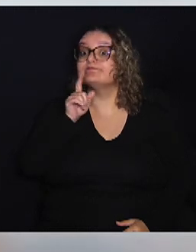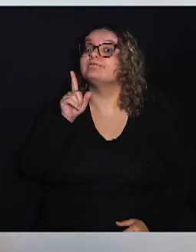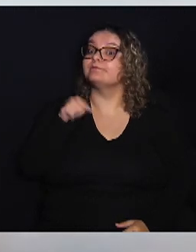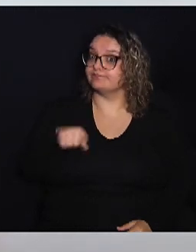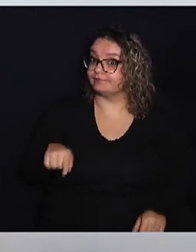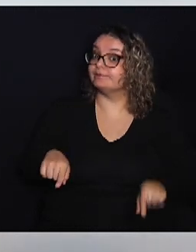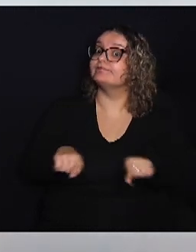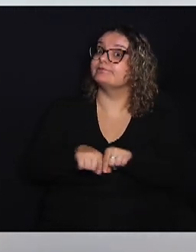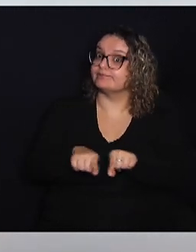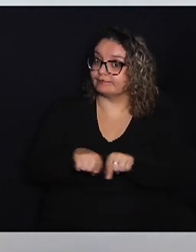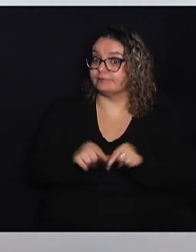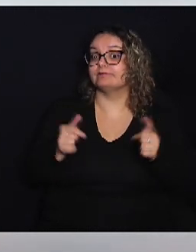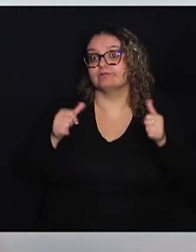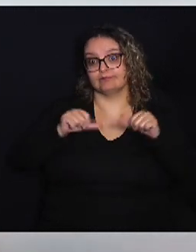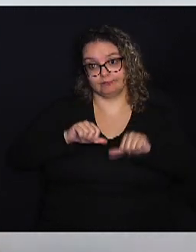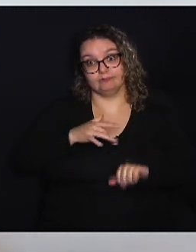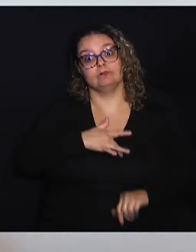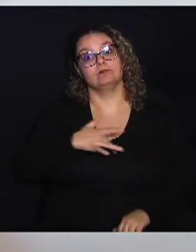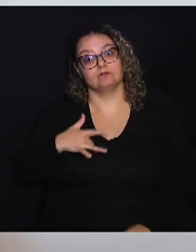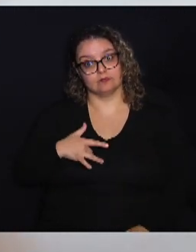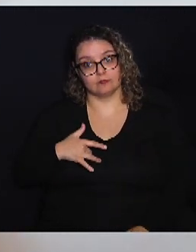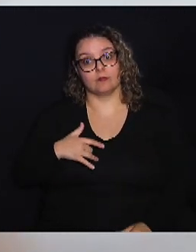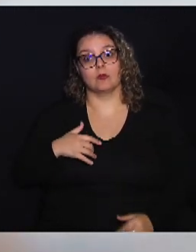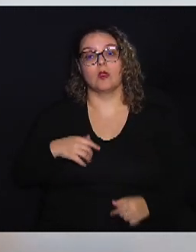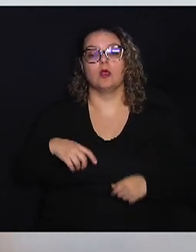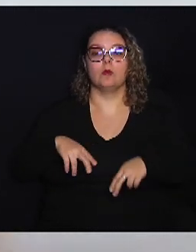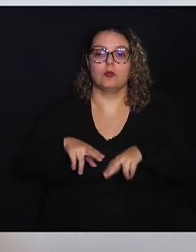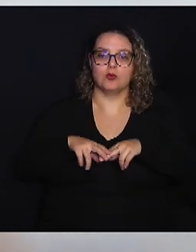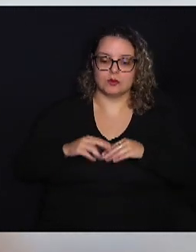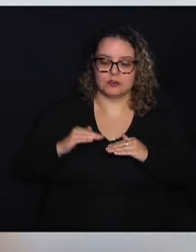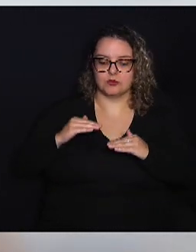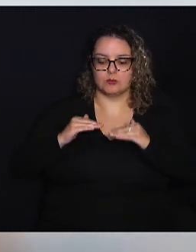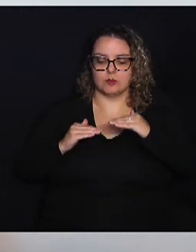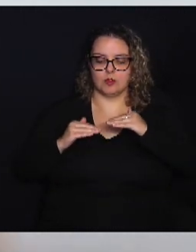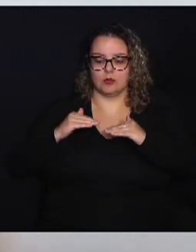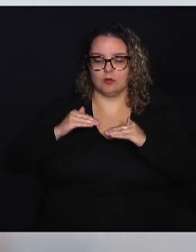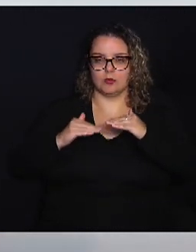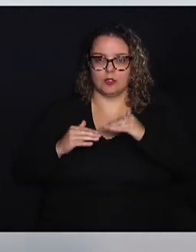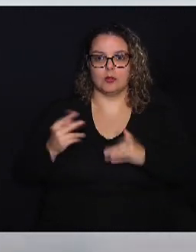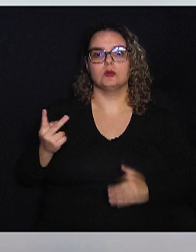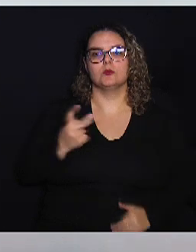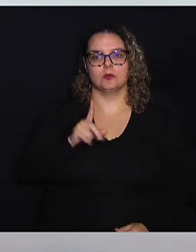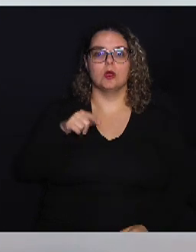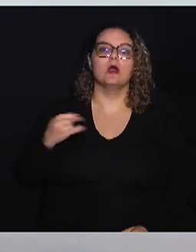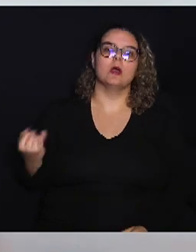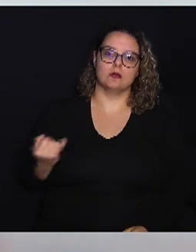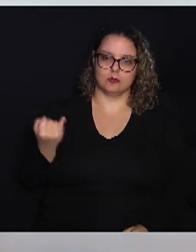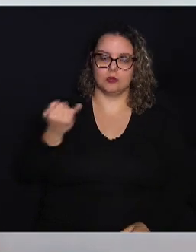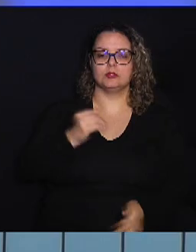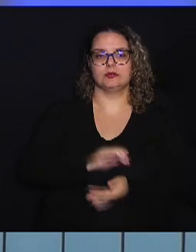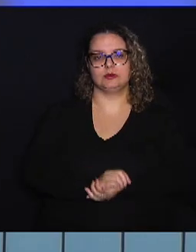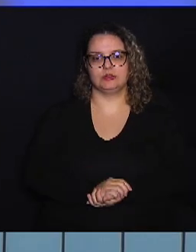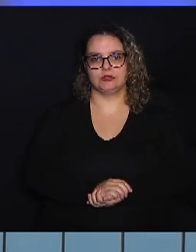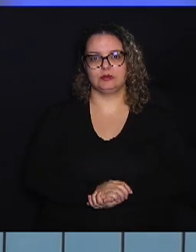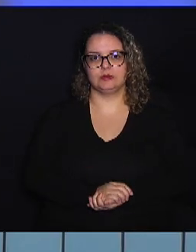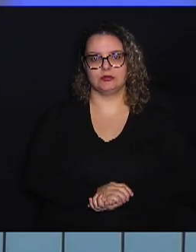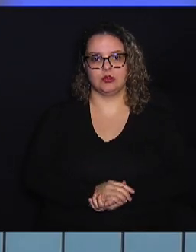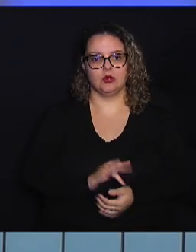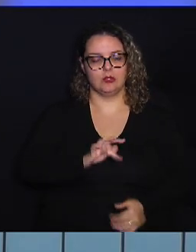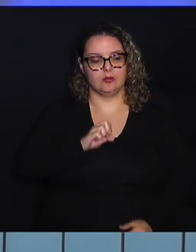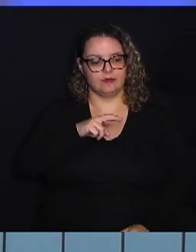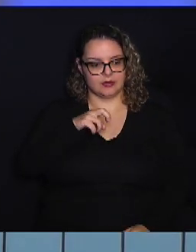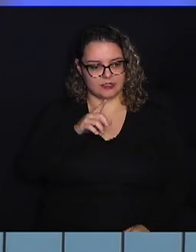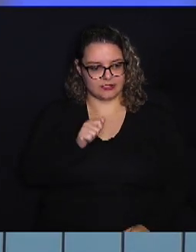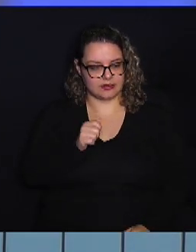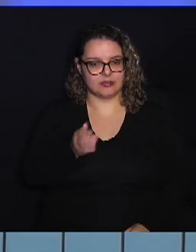ser um fator que prejudica a saúde. Então, por isso que haver o equilíbrio entre os dois é fundamental. Fernanda, antes da